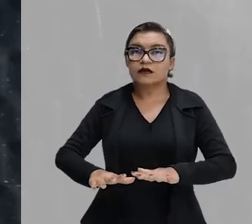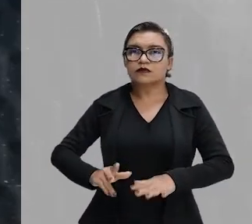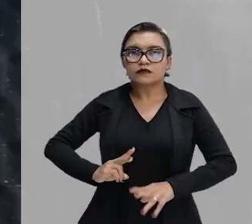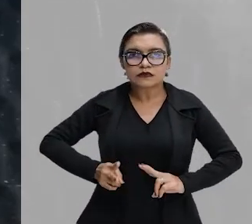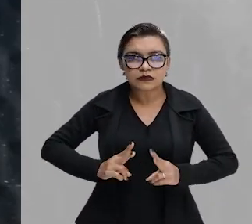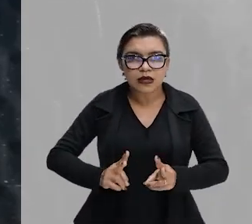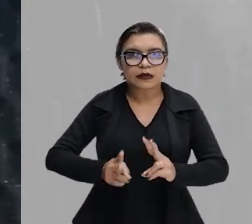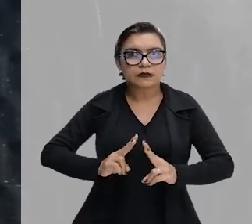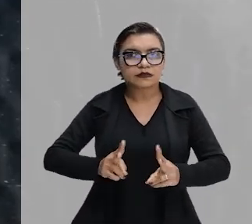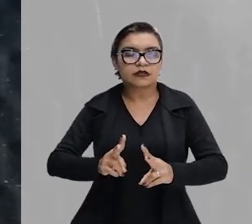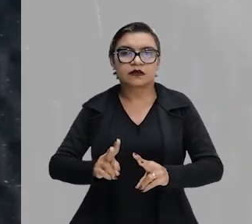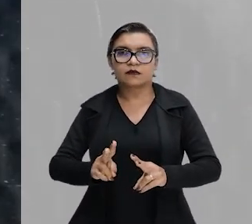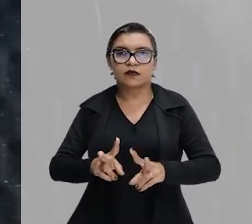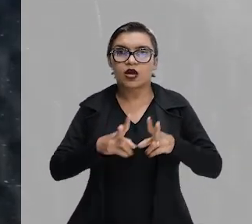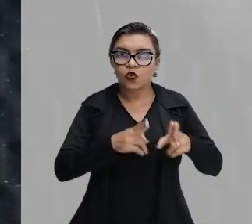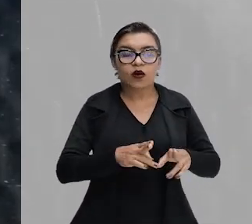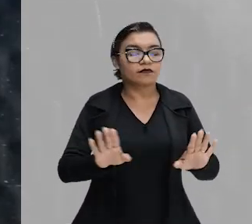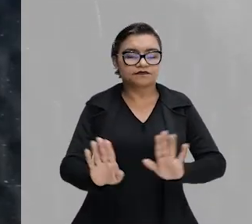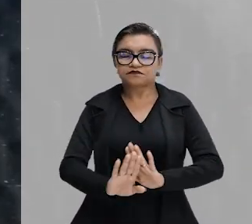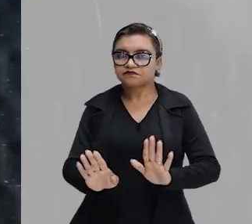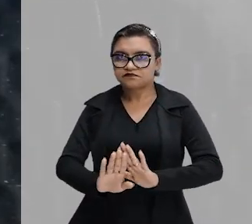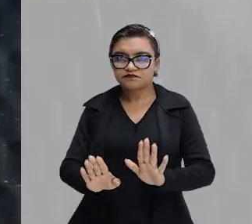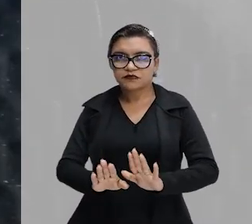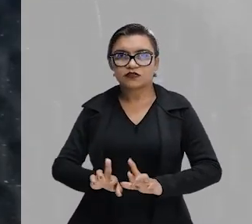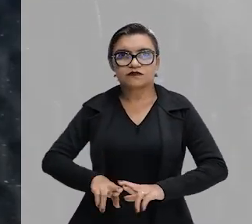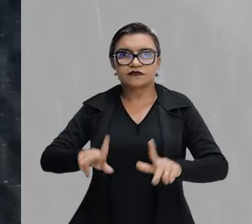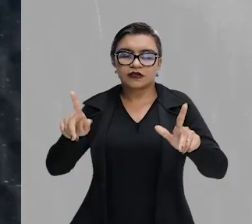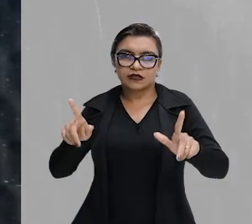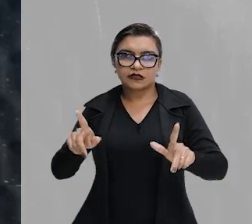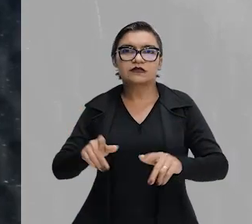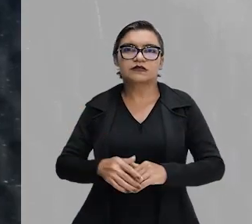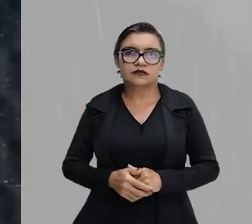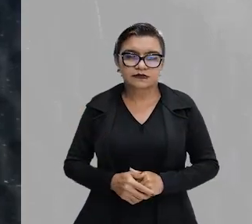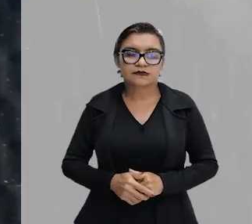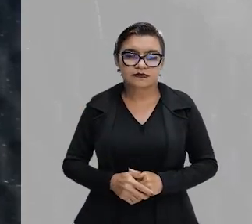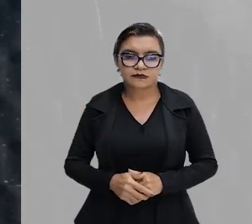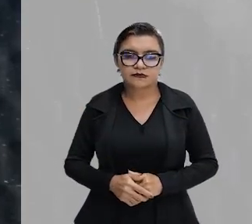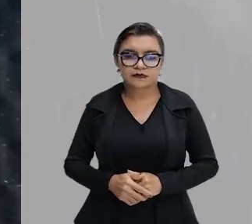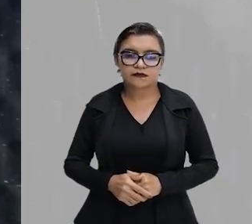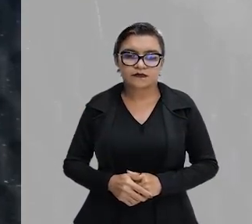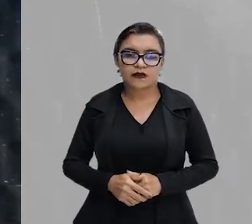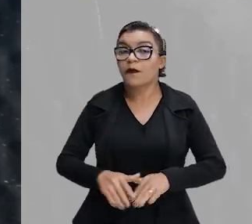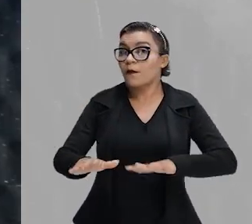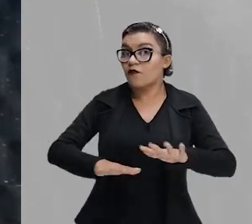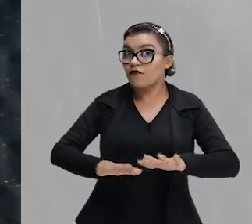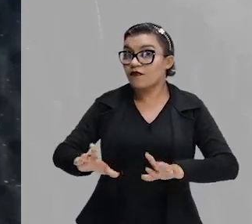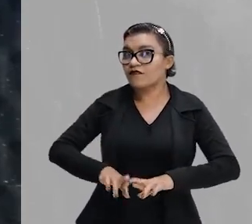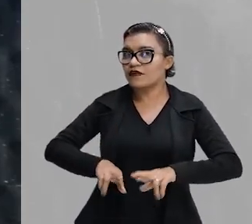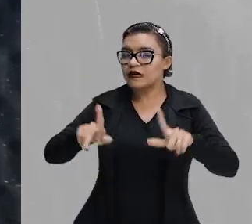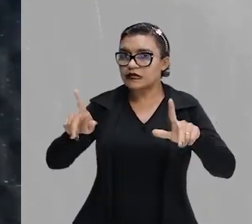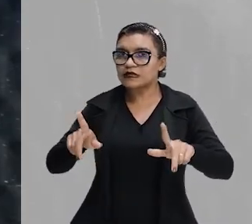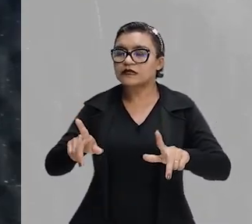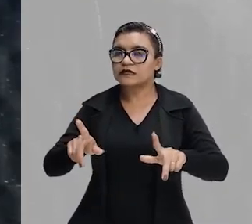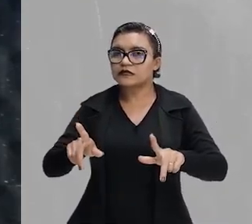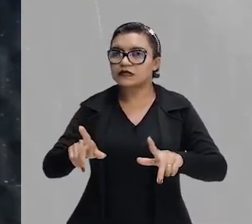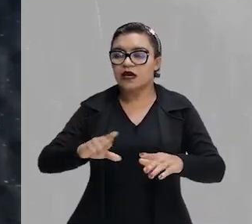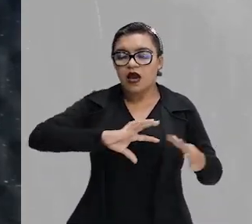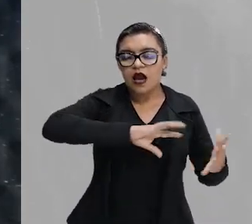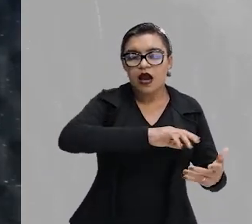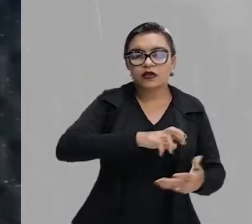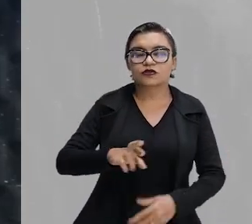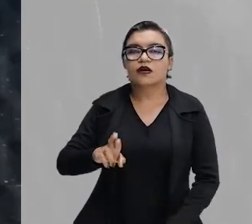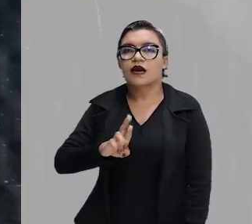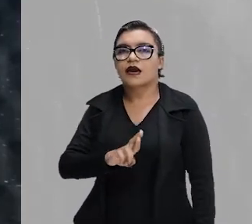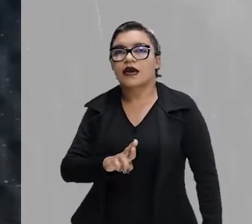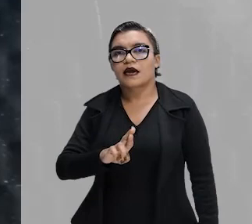regulares, não são como os das outras estrelas. Por isso que era chamado de astros errantes, porque o movimento era diferente. Esses astros errantes